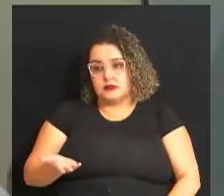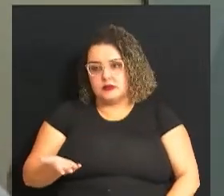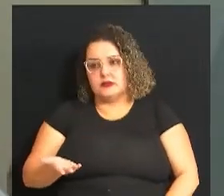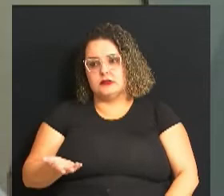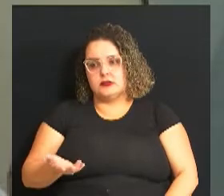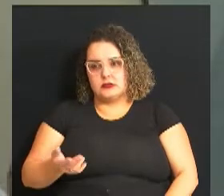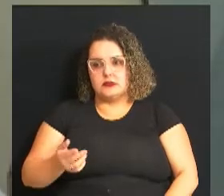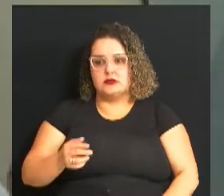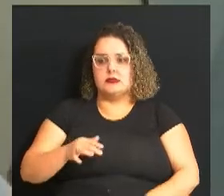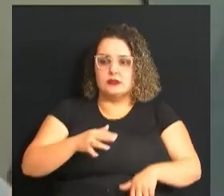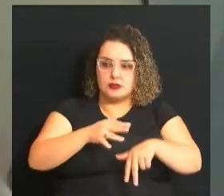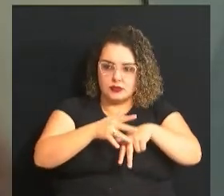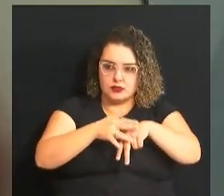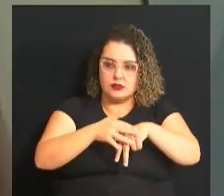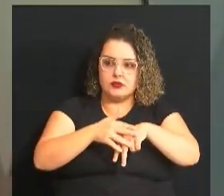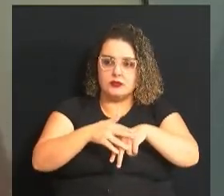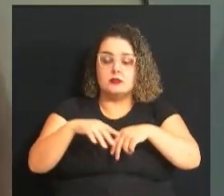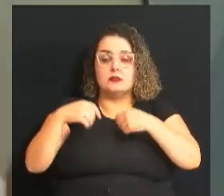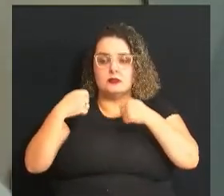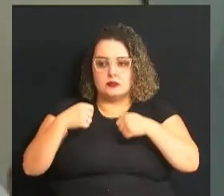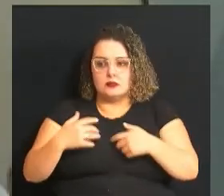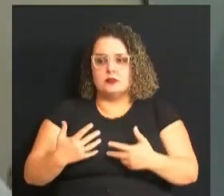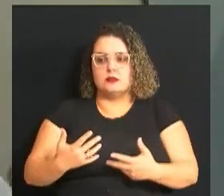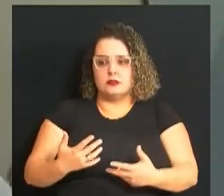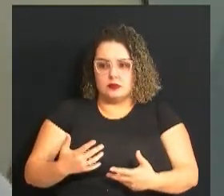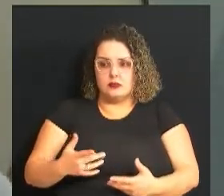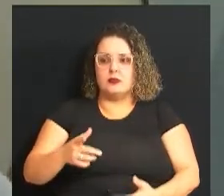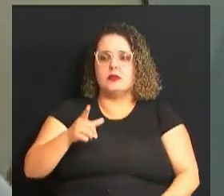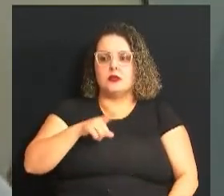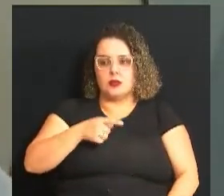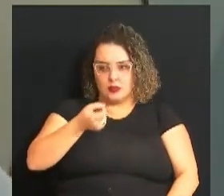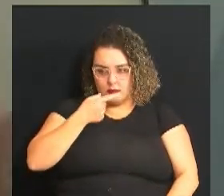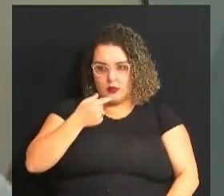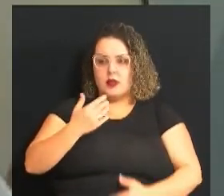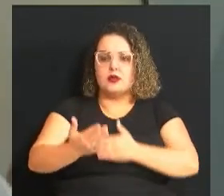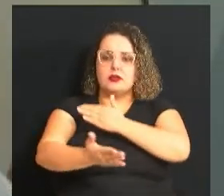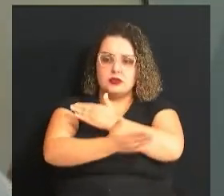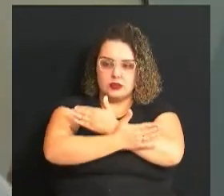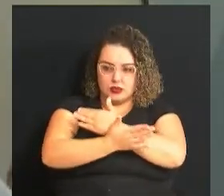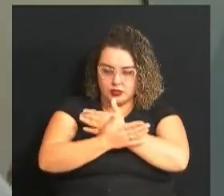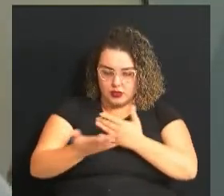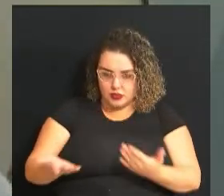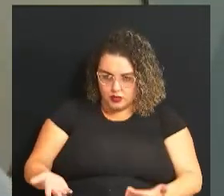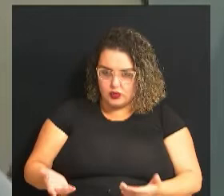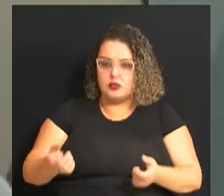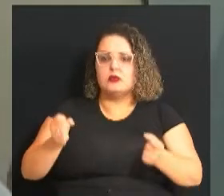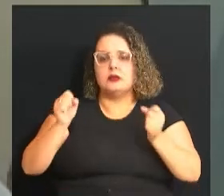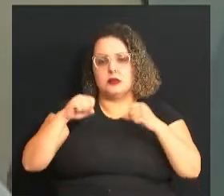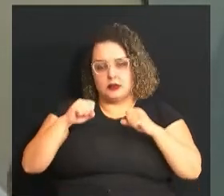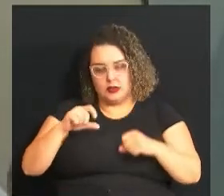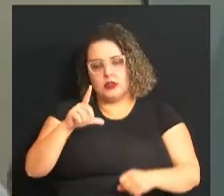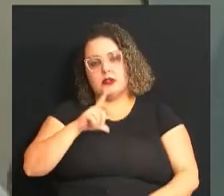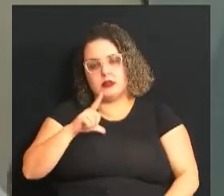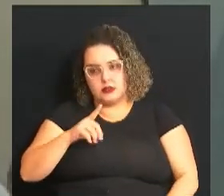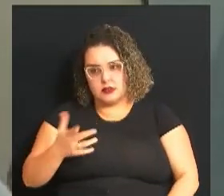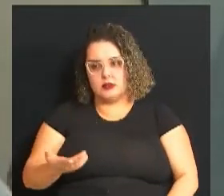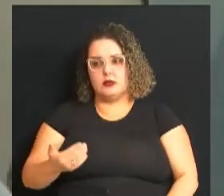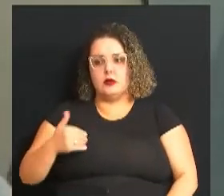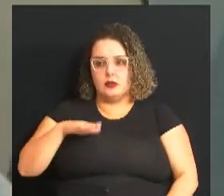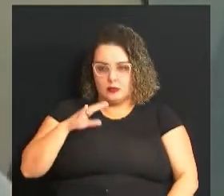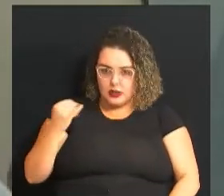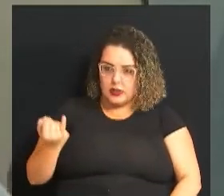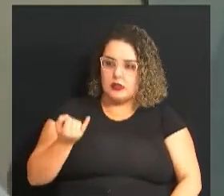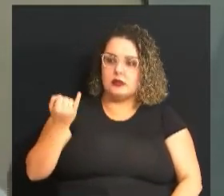paciente precisa realmente tem medicamentos que ajudam, né? Existem sim, mas o mais